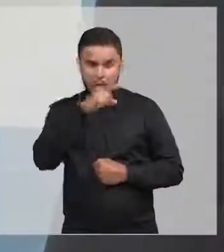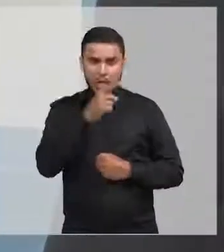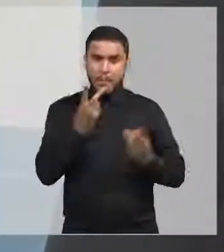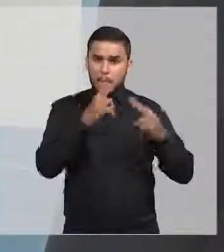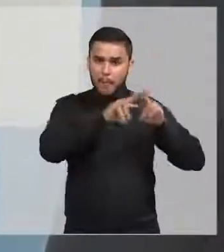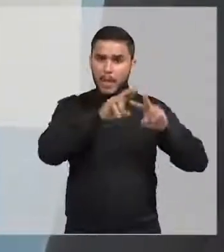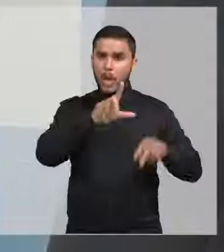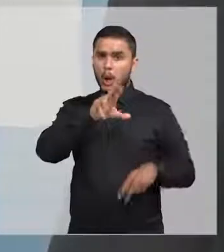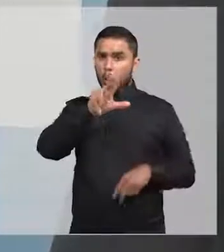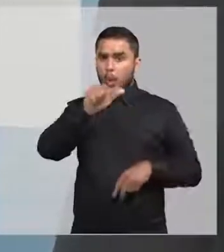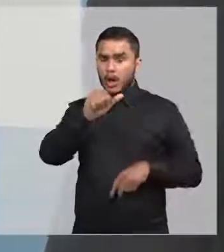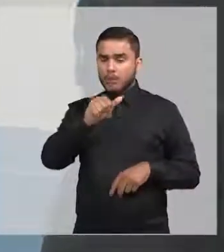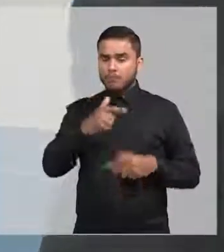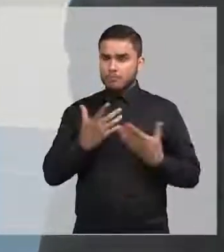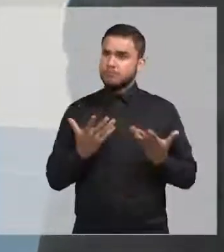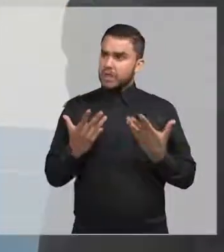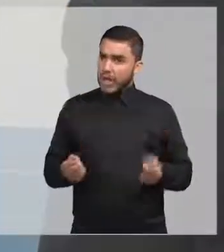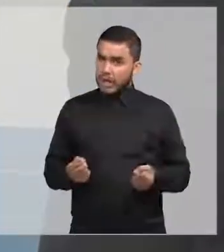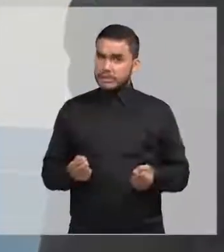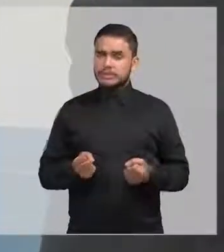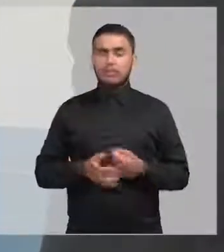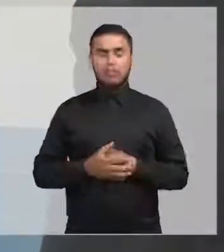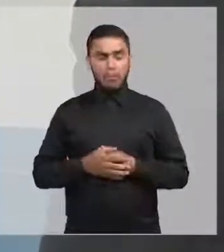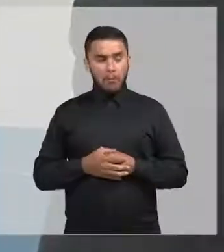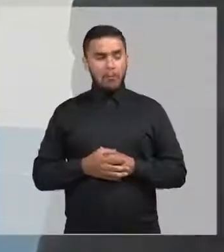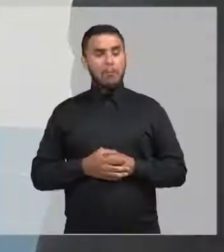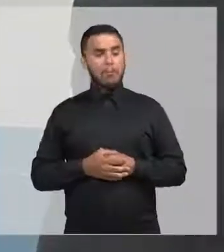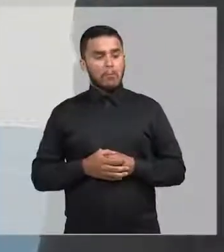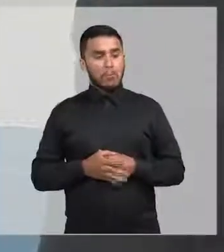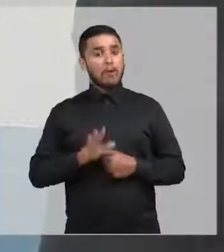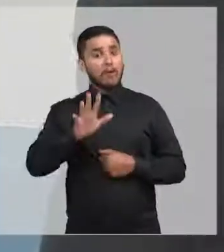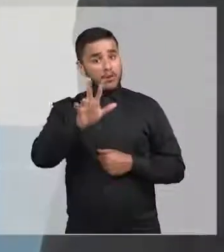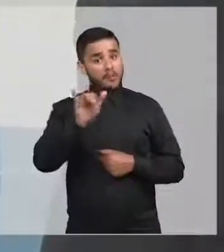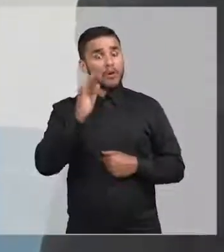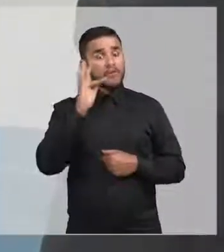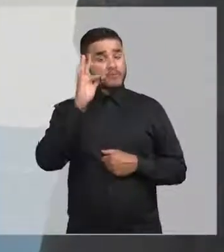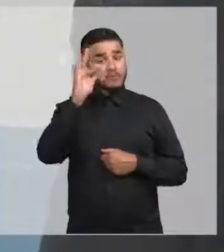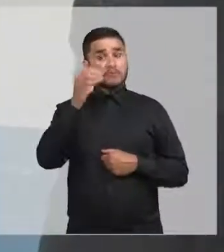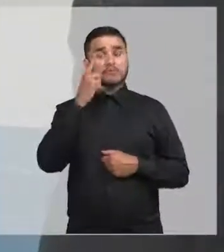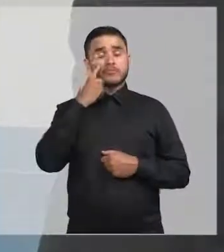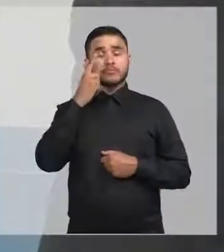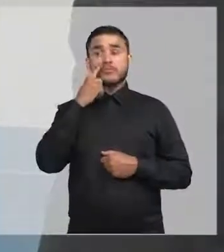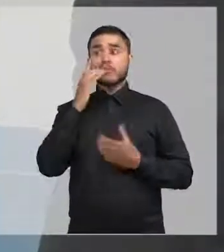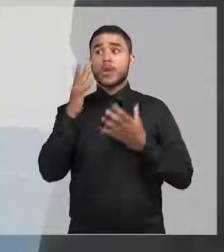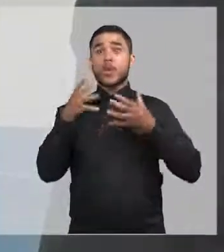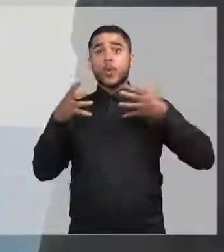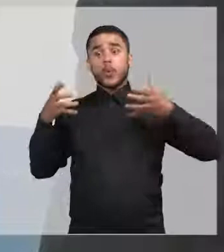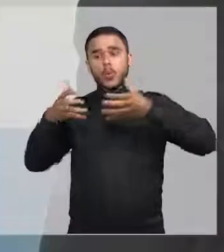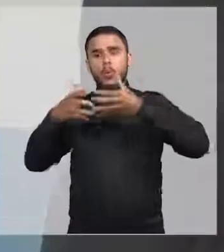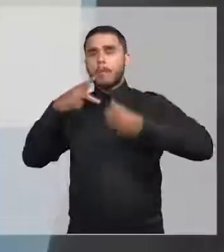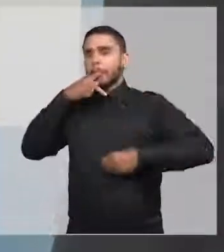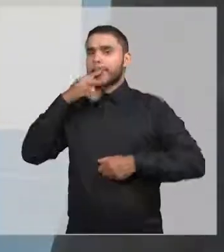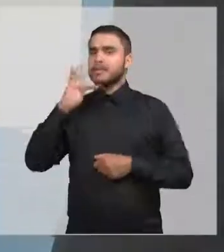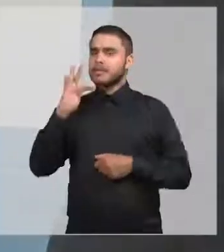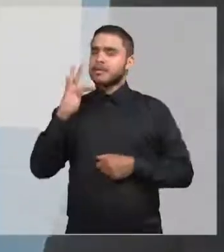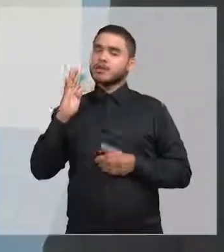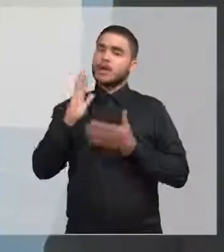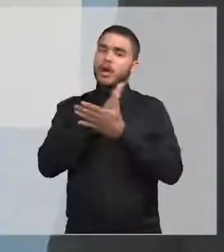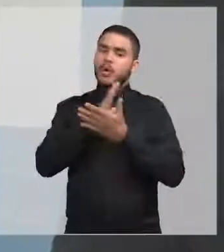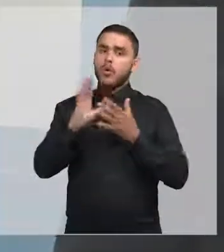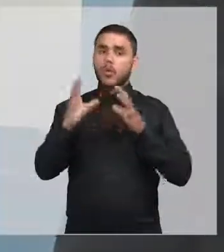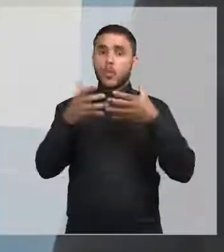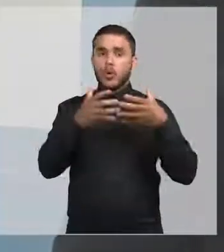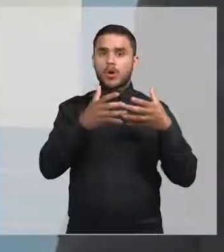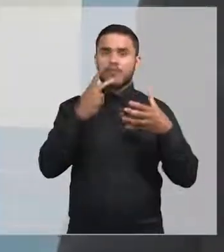isso. Parabéns se você enxergou uma coisa que eu não tinha captado. Eu vou dizer o lado positivo, mas eu estou lhe